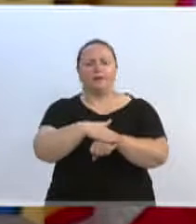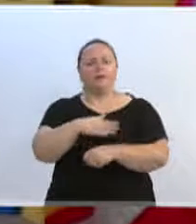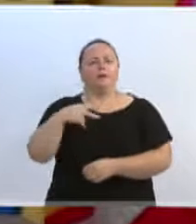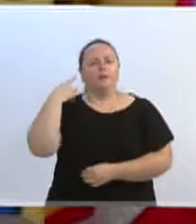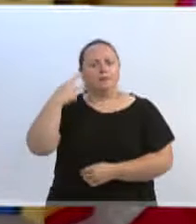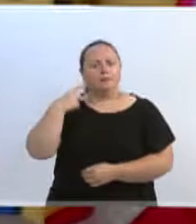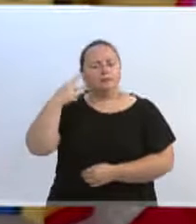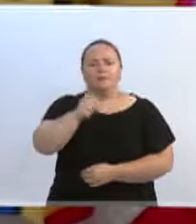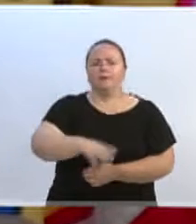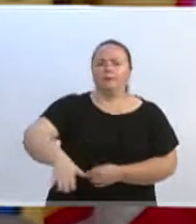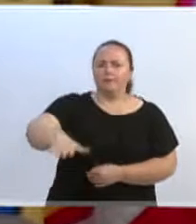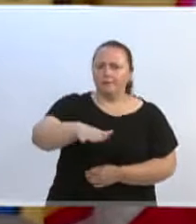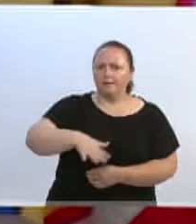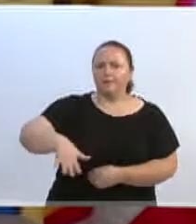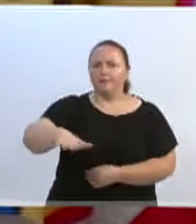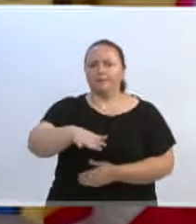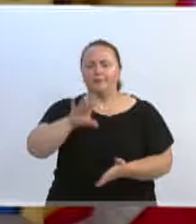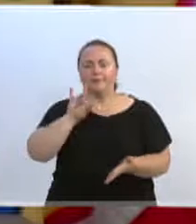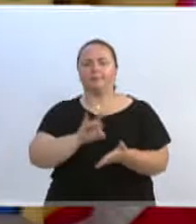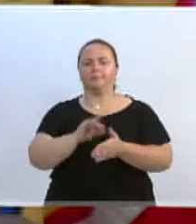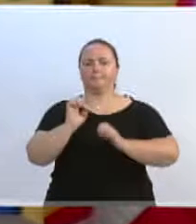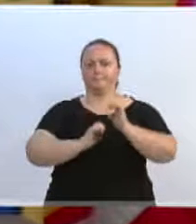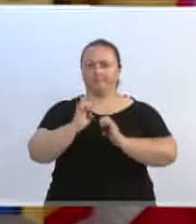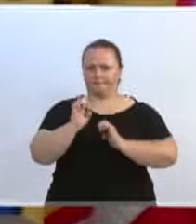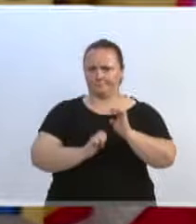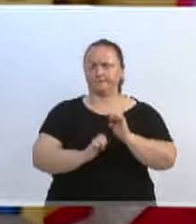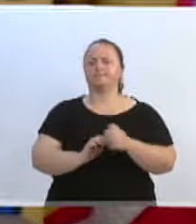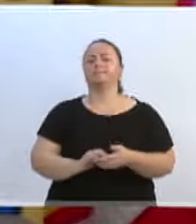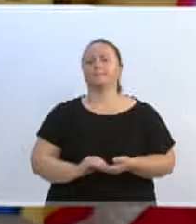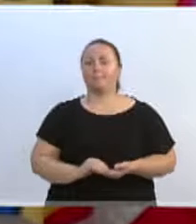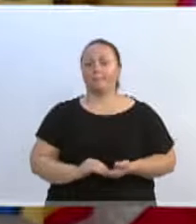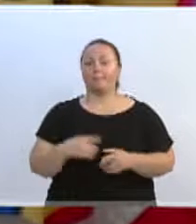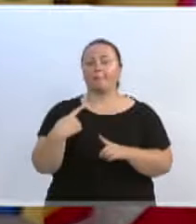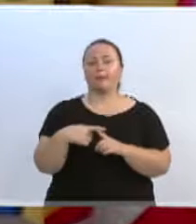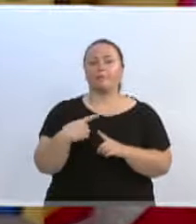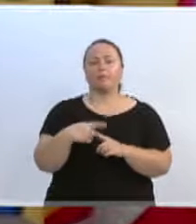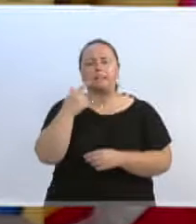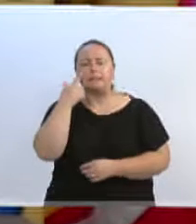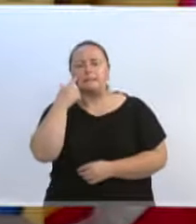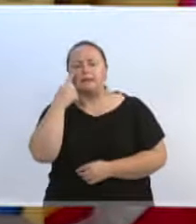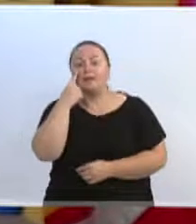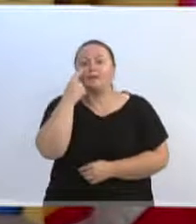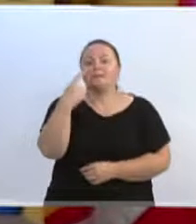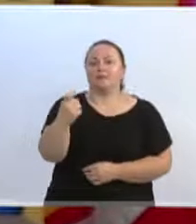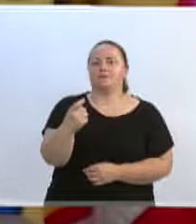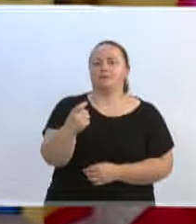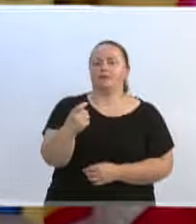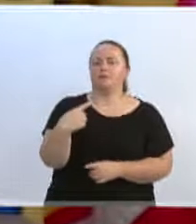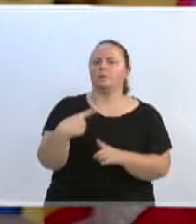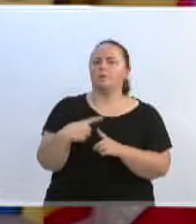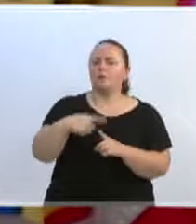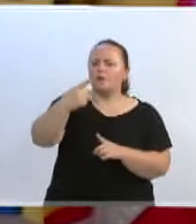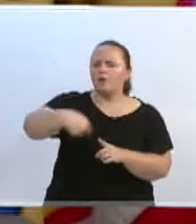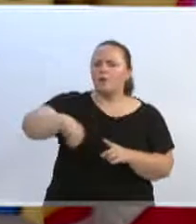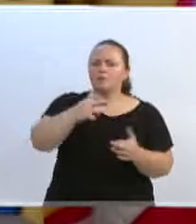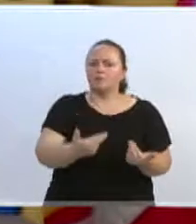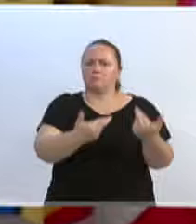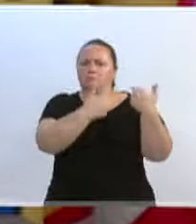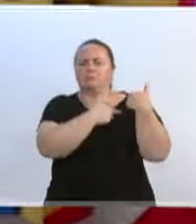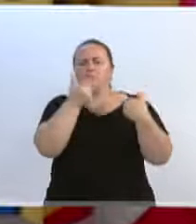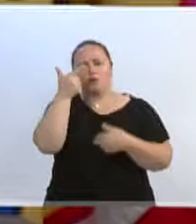e a sociedade, e os empresários, né, todos os que estejam interessados nessa causa, para que a gente possa tratar com bastante responsabilidade